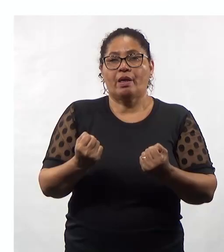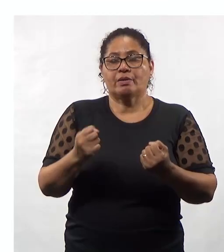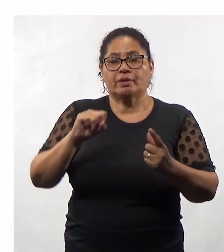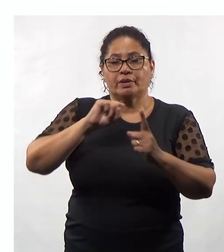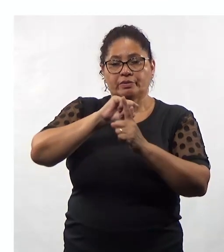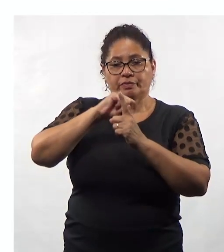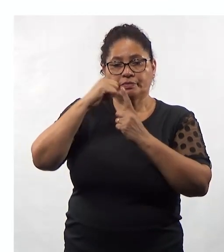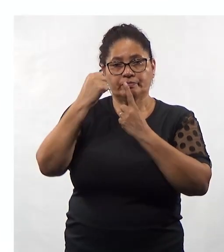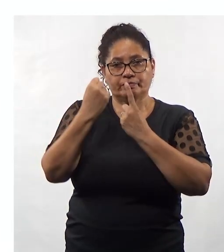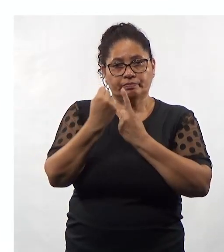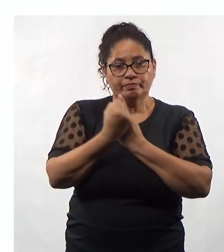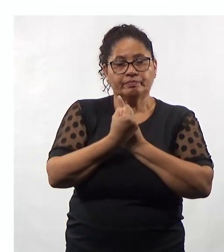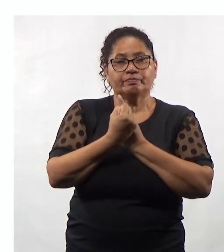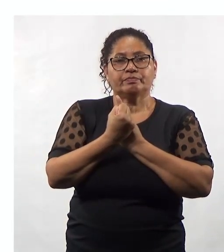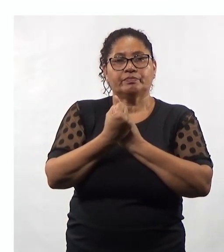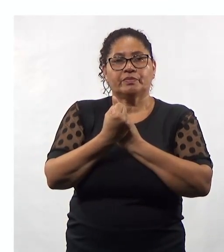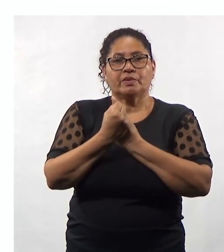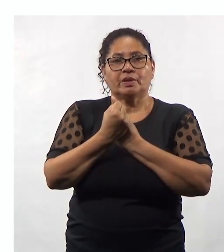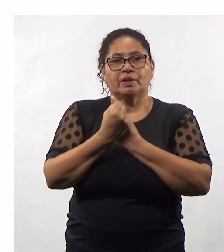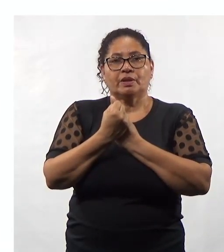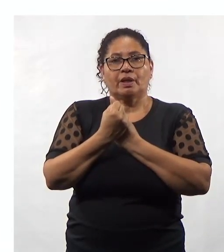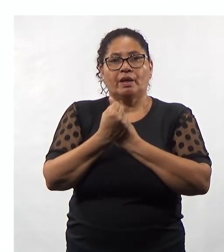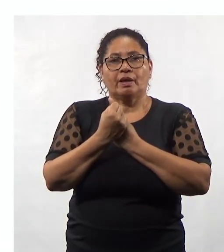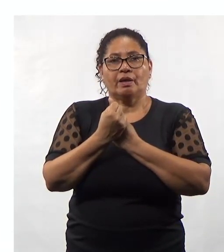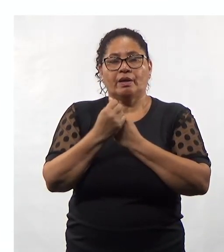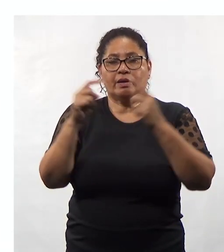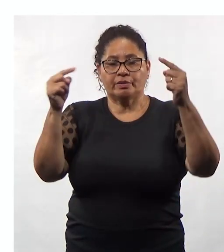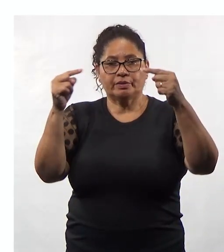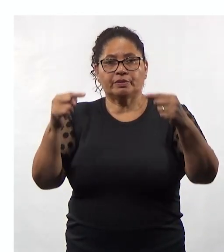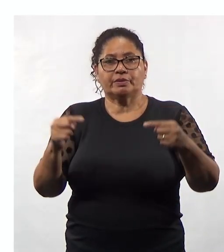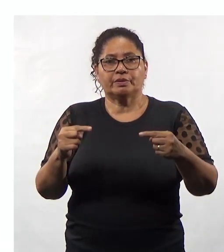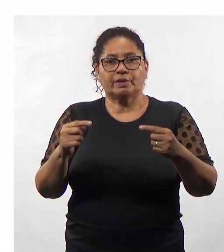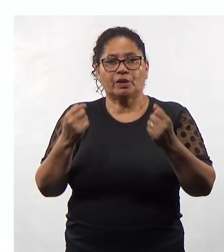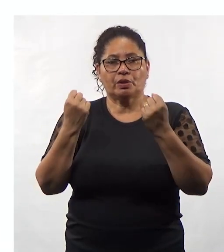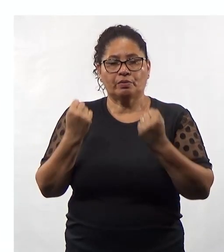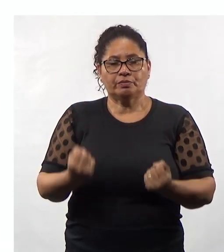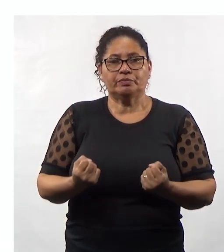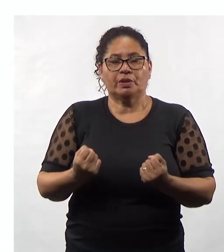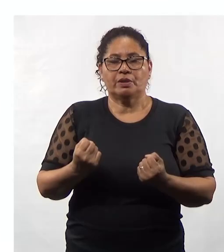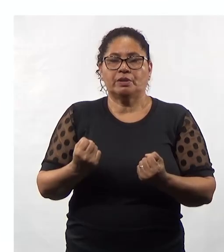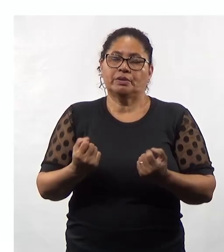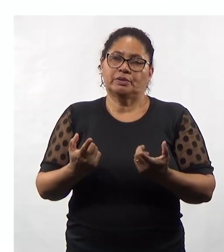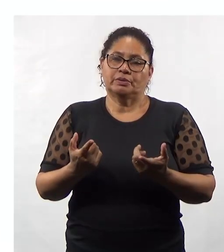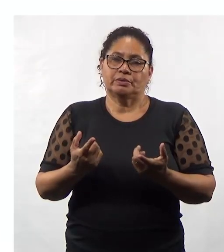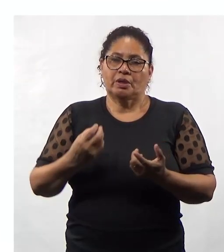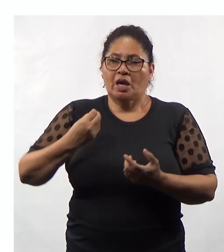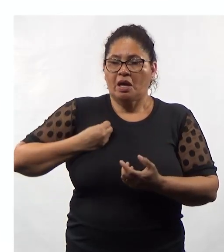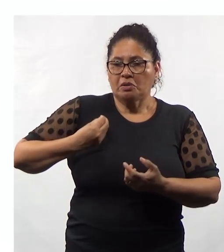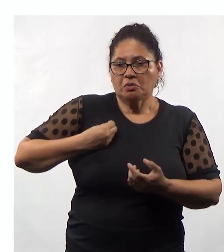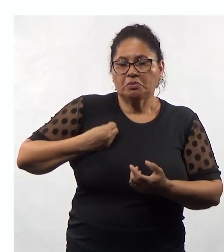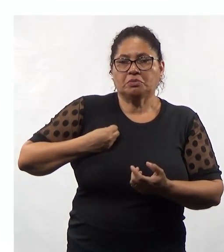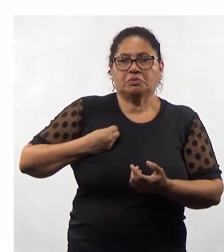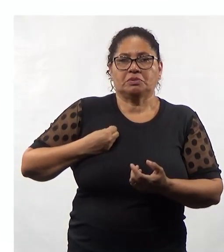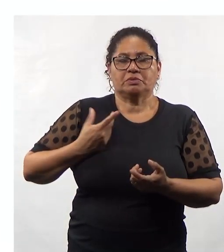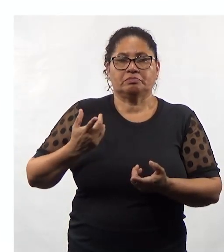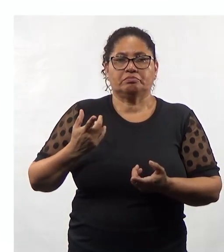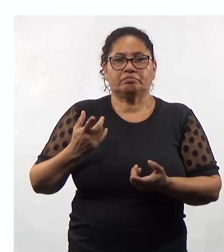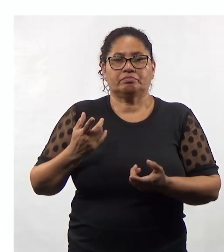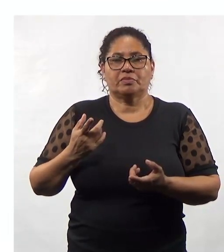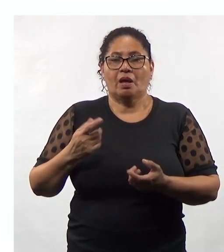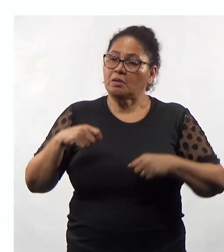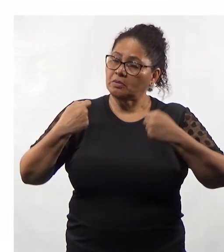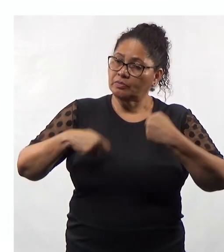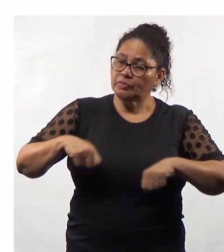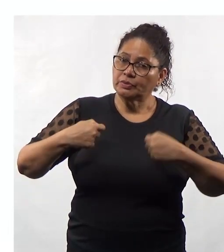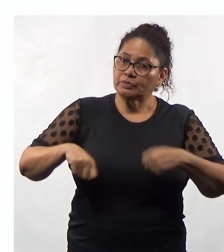vamos associá-lo, então aqui está o critério e aqui está o peso desse critério. Agora também